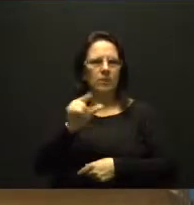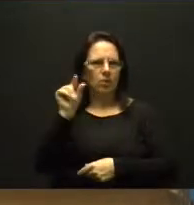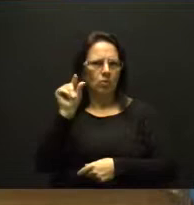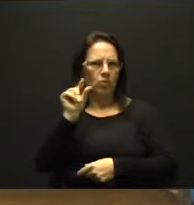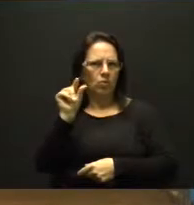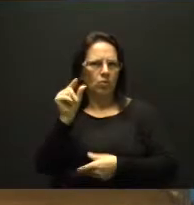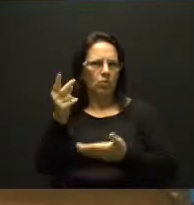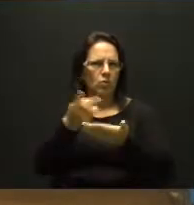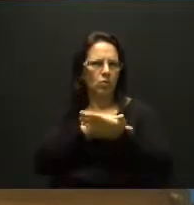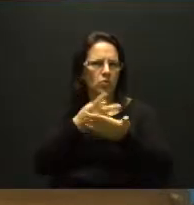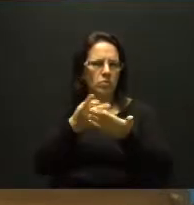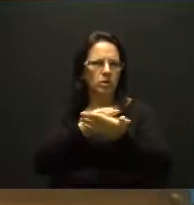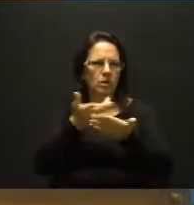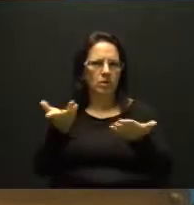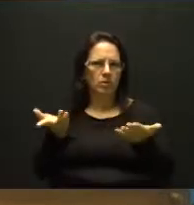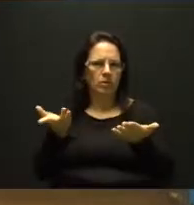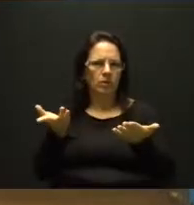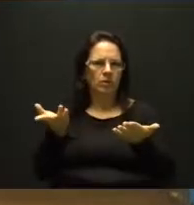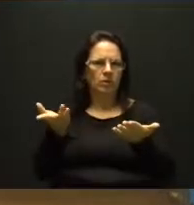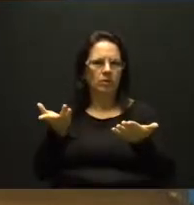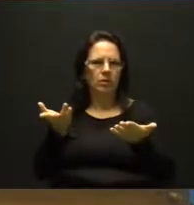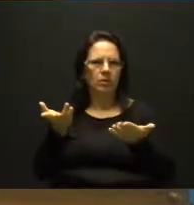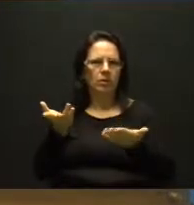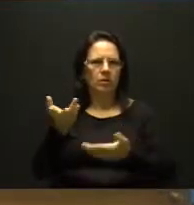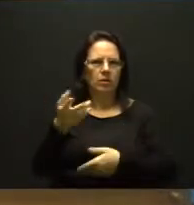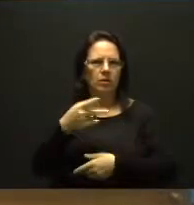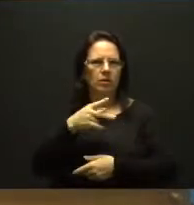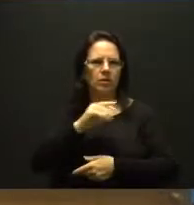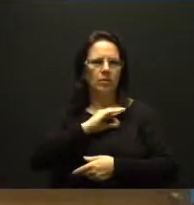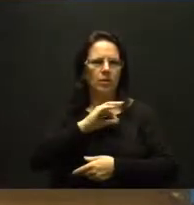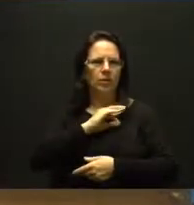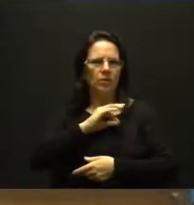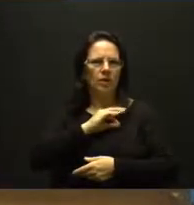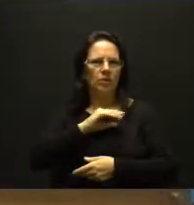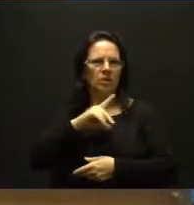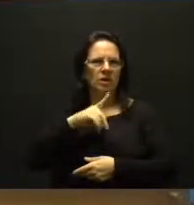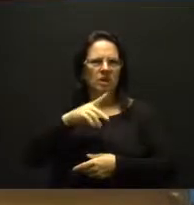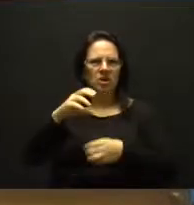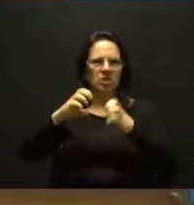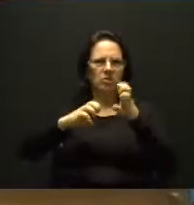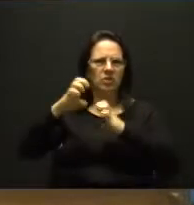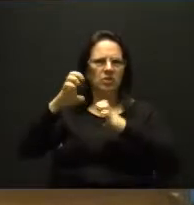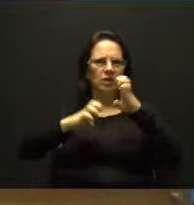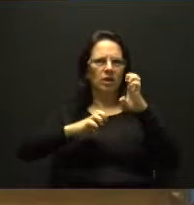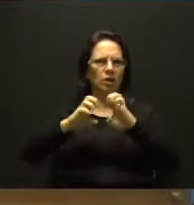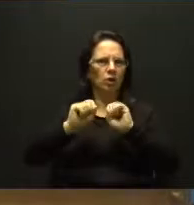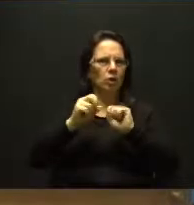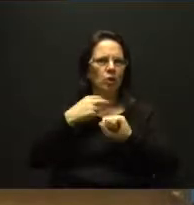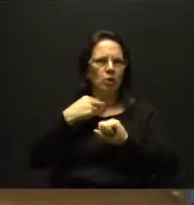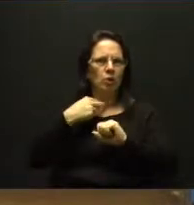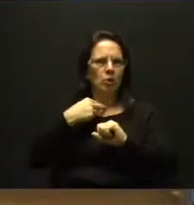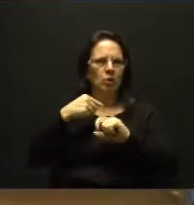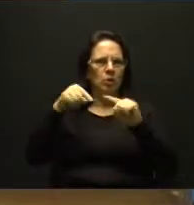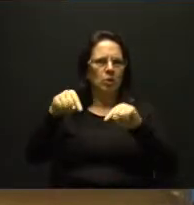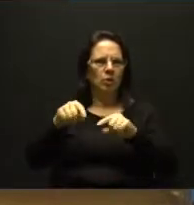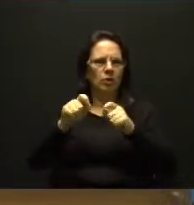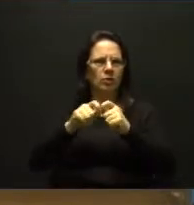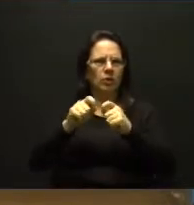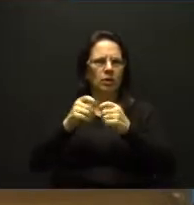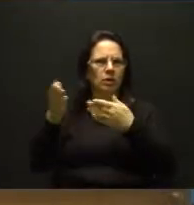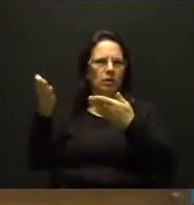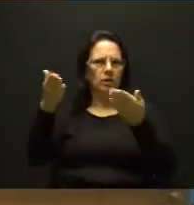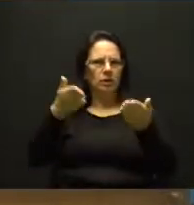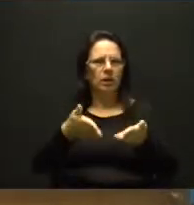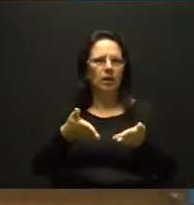ano e oito meses a nossa prefeitura qualificou uma empresa que não pode estar qualificada fazer parte do